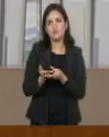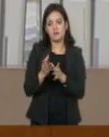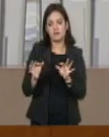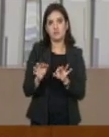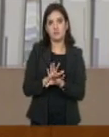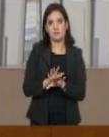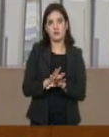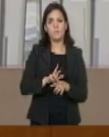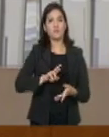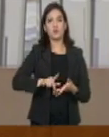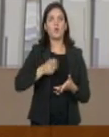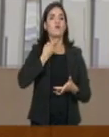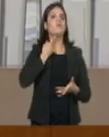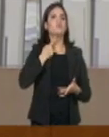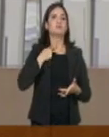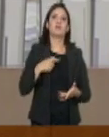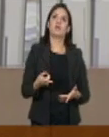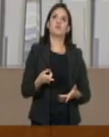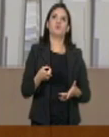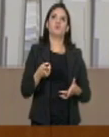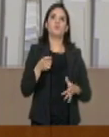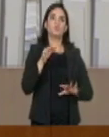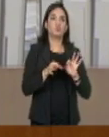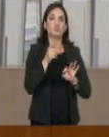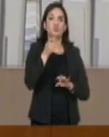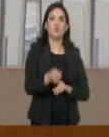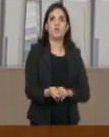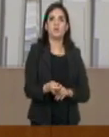dos representantes do povo brasileiro.